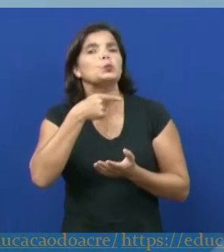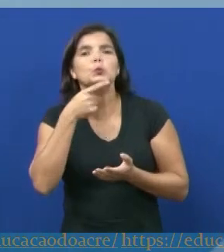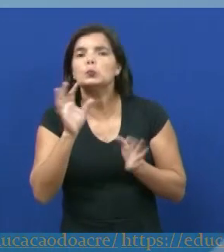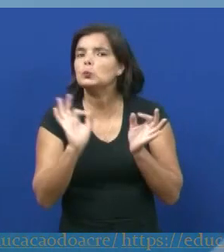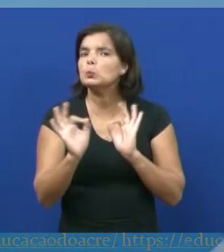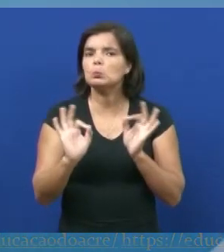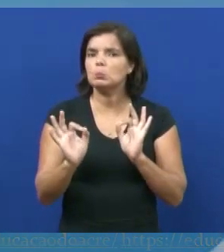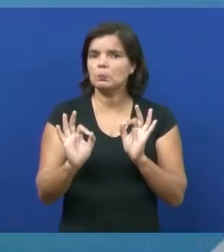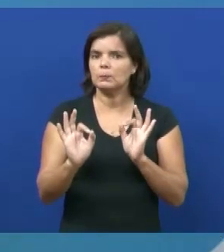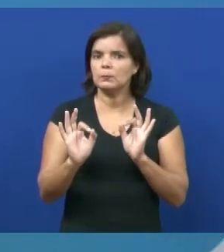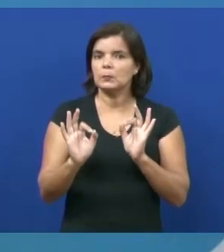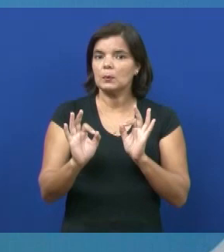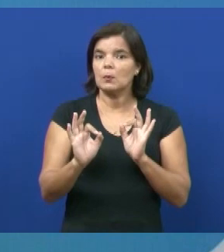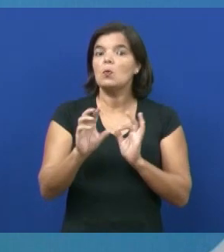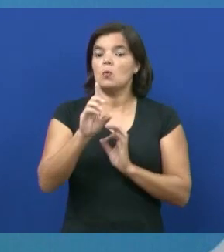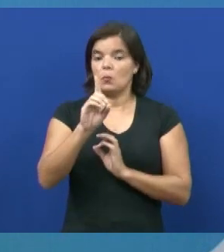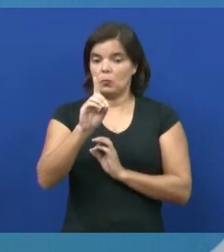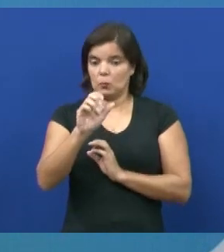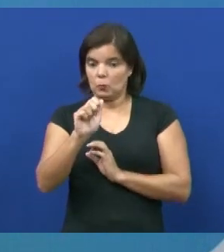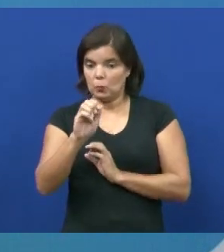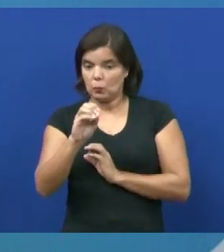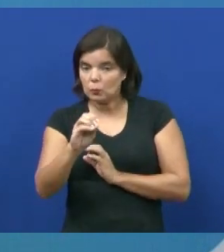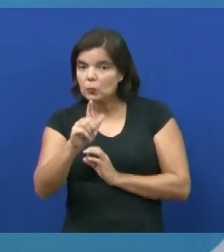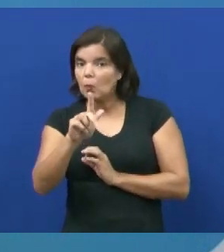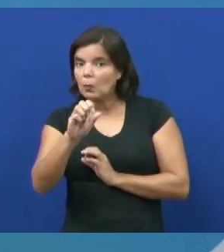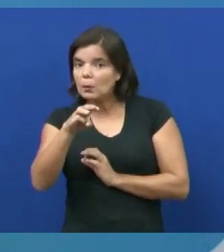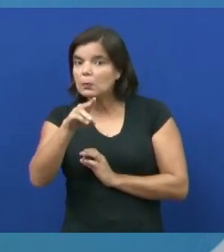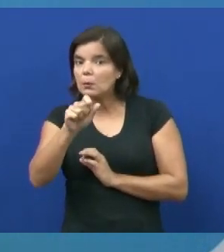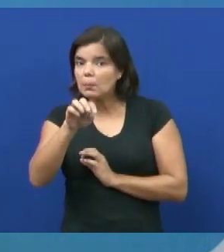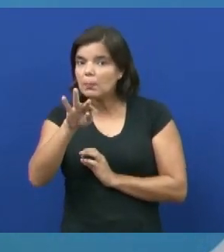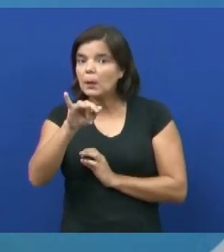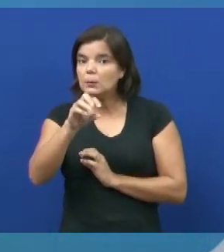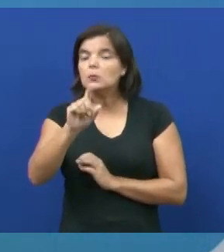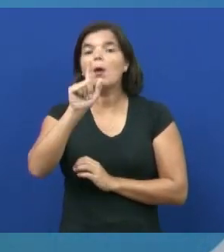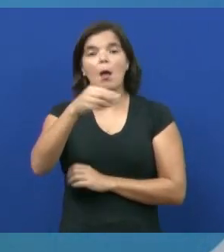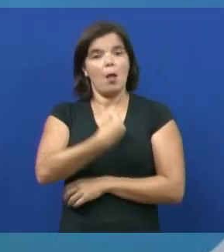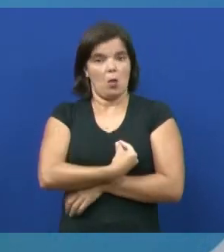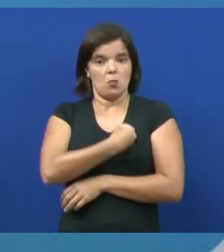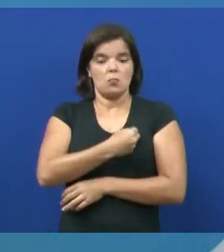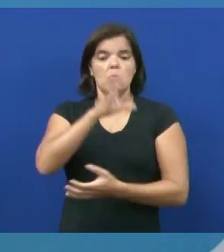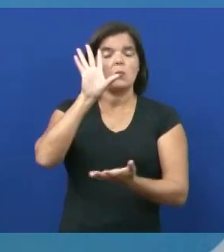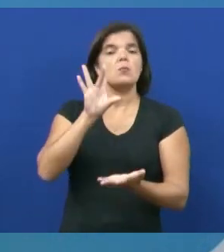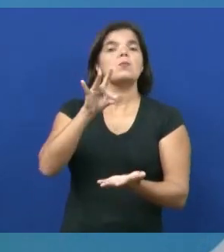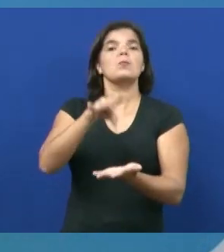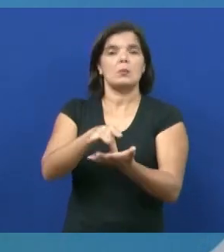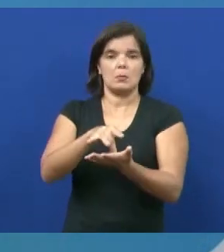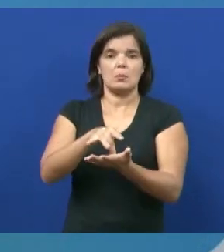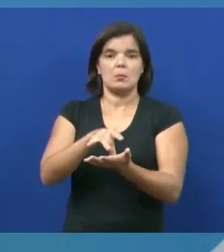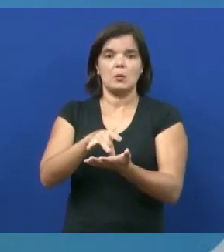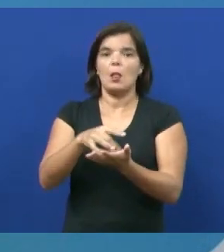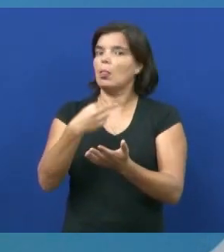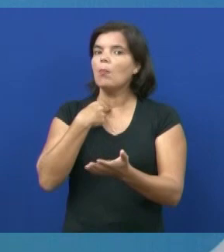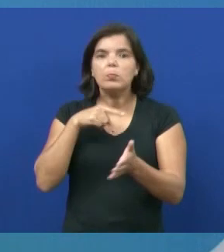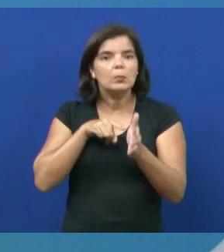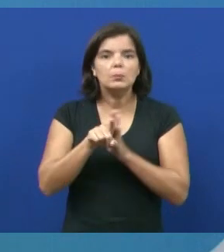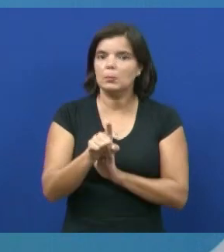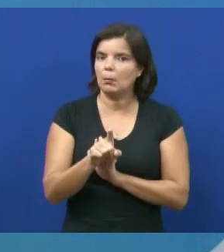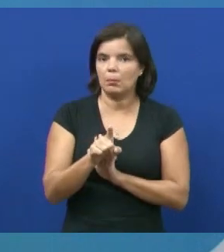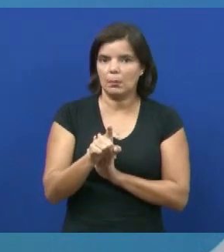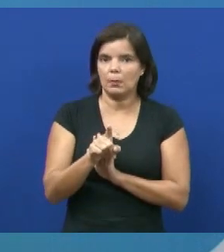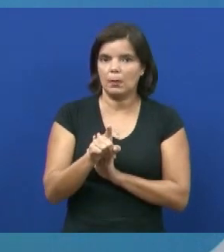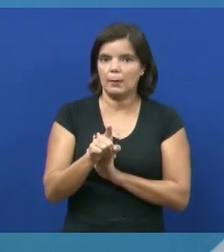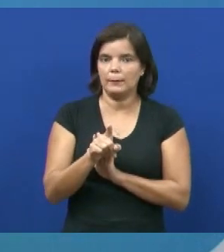dúvidas. No dogmatismo, aquilo é tido como verdadeiro e é inquestionável.